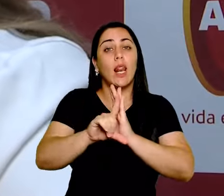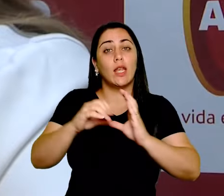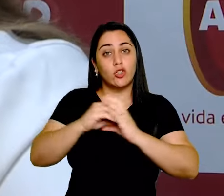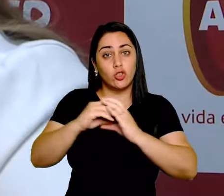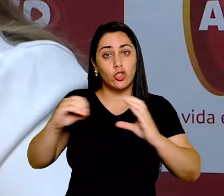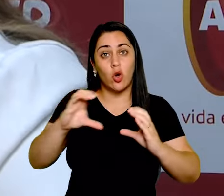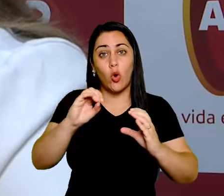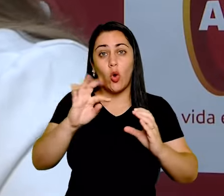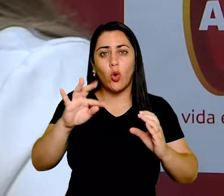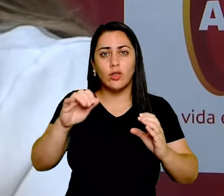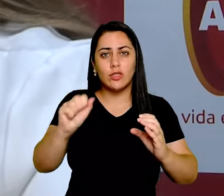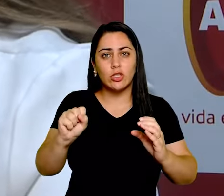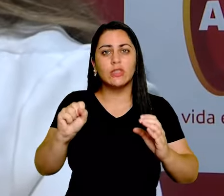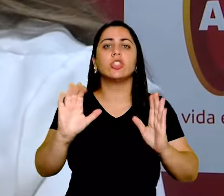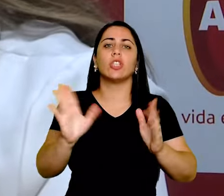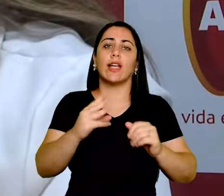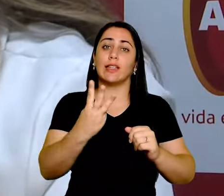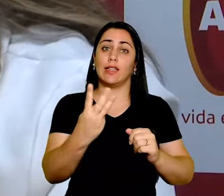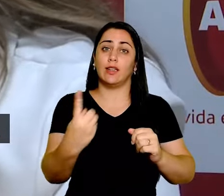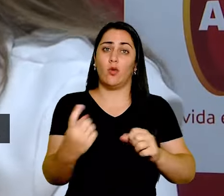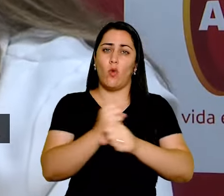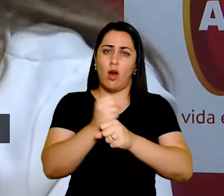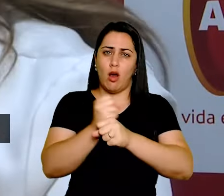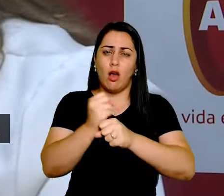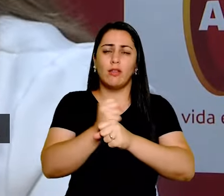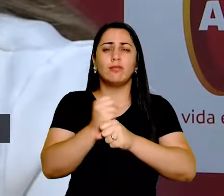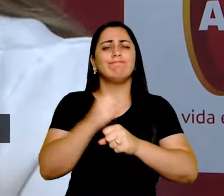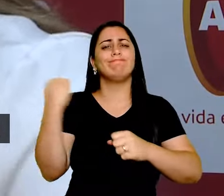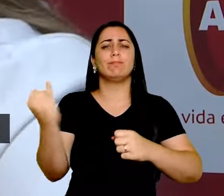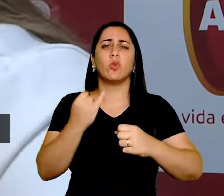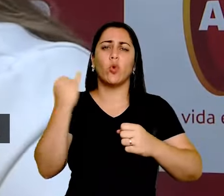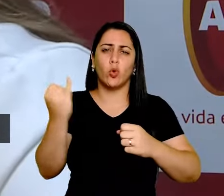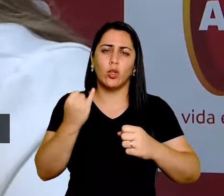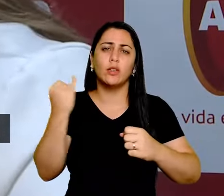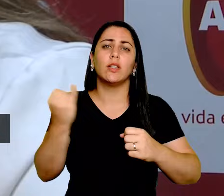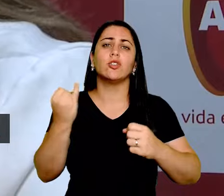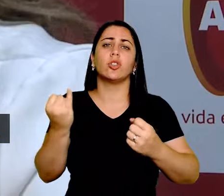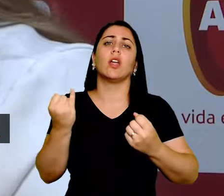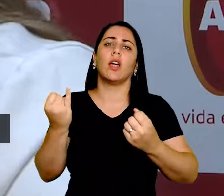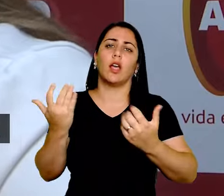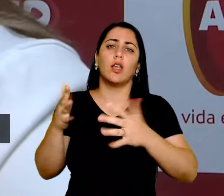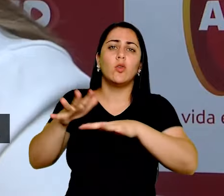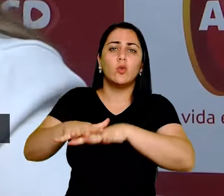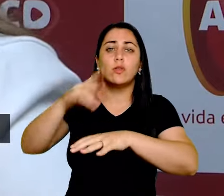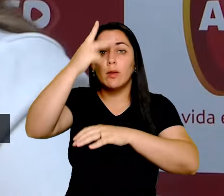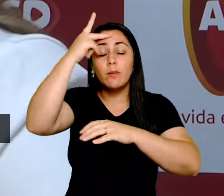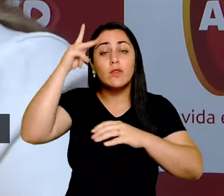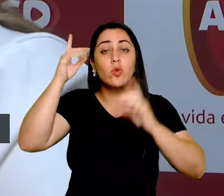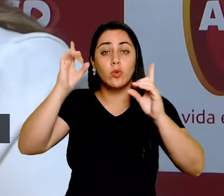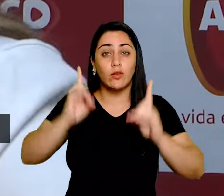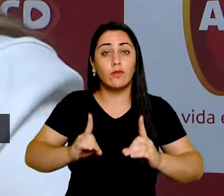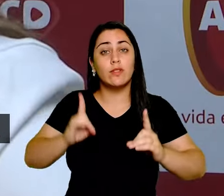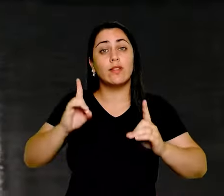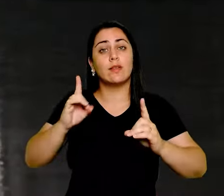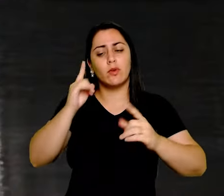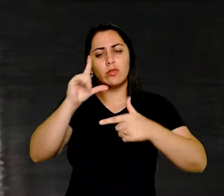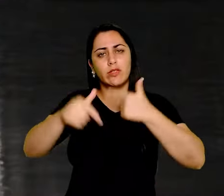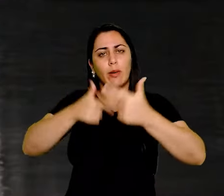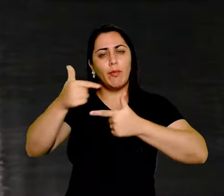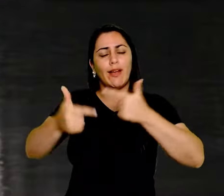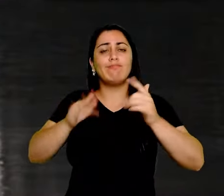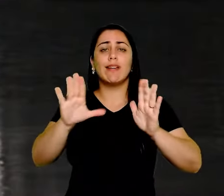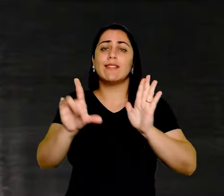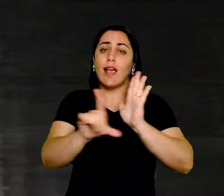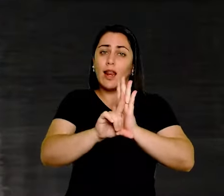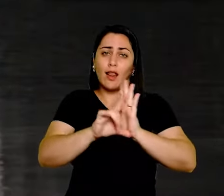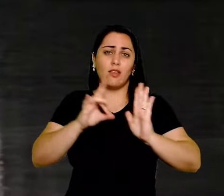de cotas, né, que fez 31 anos esse ano, ela foi um marco extremamente importante na questão da inclusão da pessoa com deficiência no mercado de trabalho. Mas a